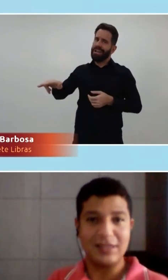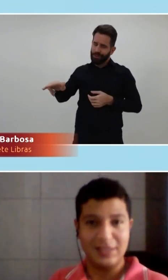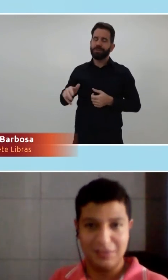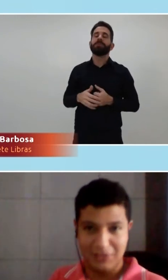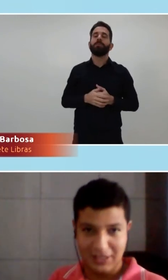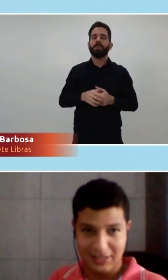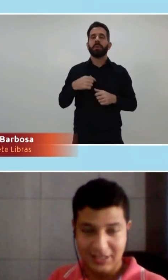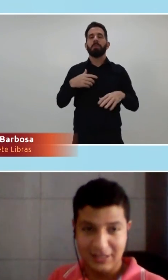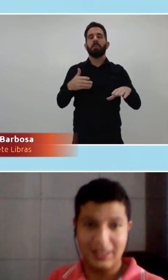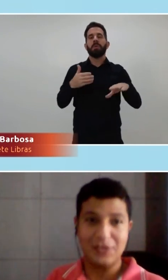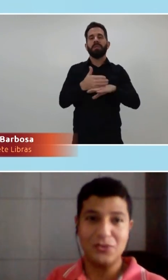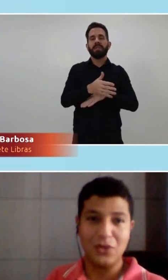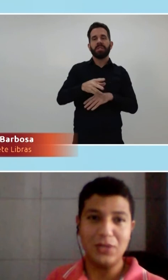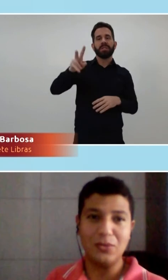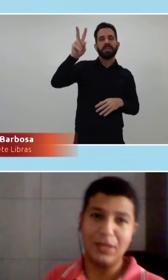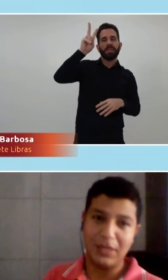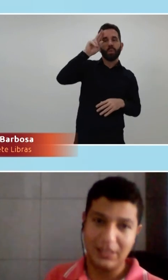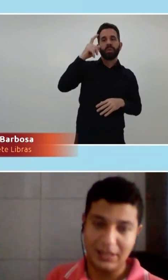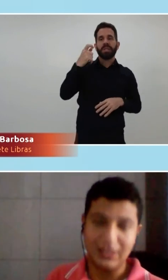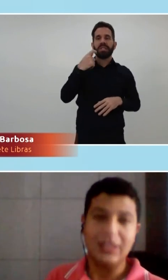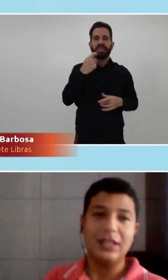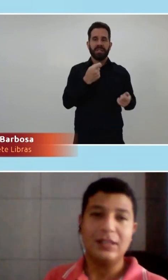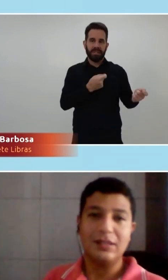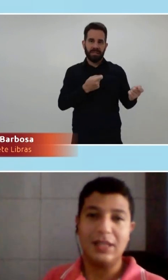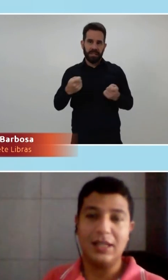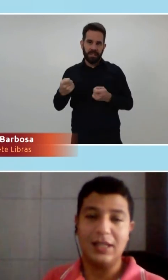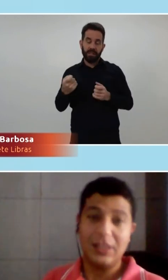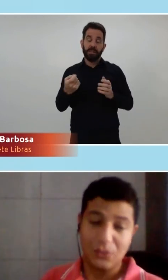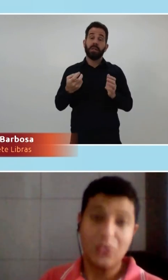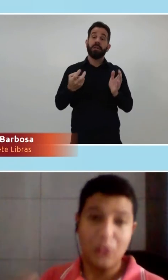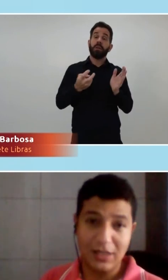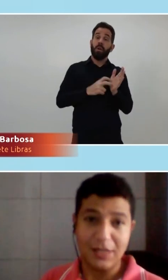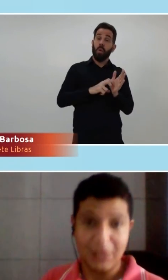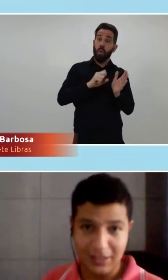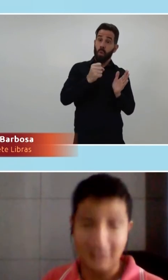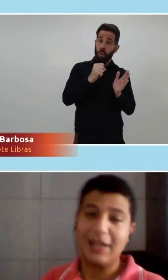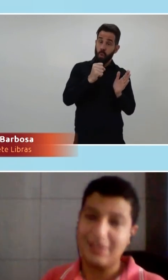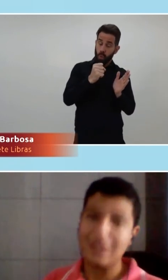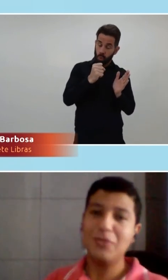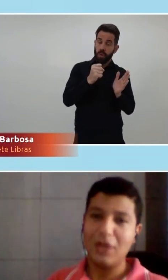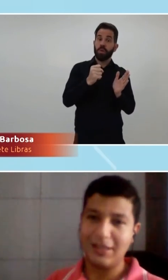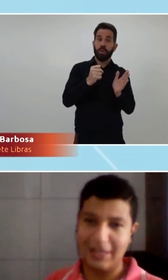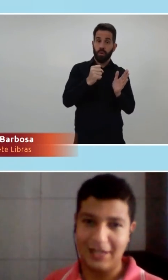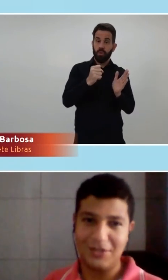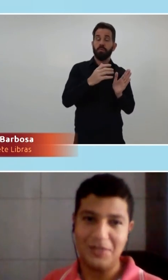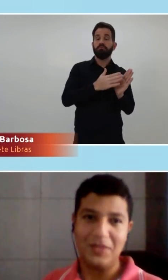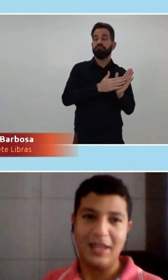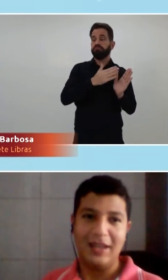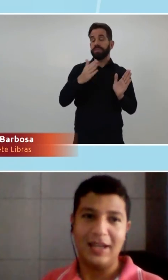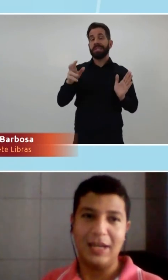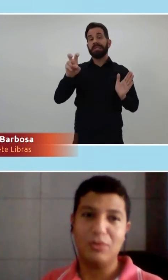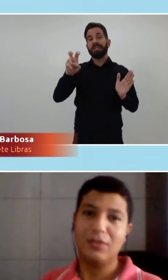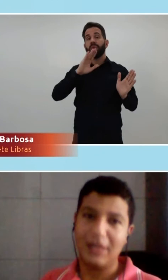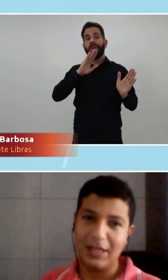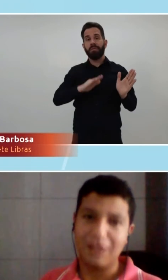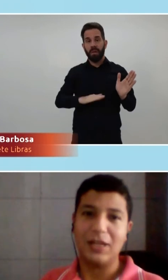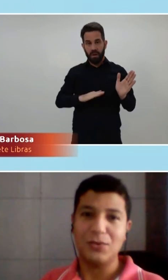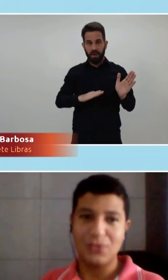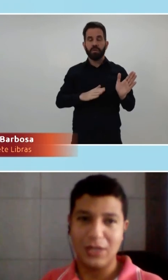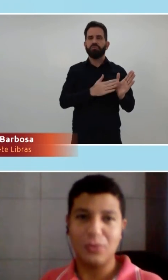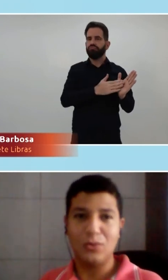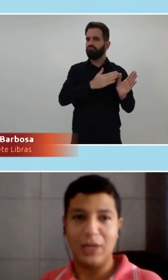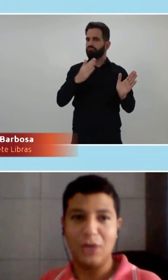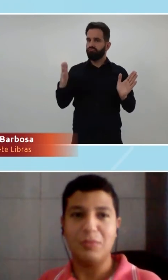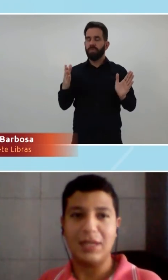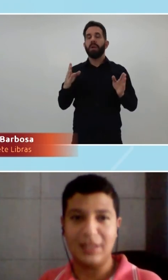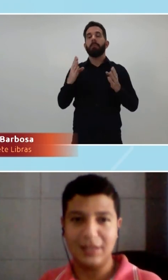a sexta-feira, das 8 das 8 horas da manhã às 5 horas da tarde. A biblioteca fica no